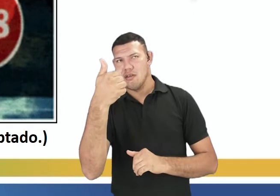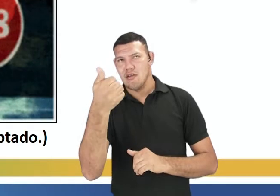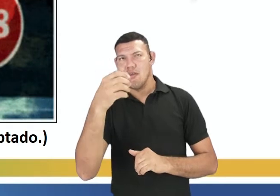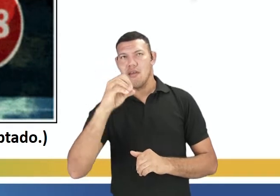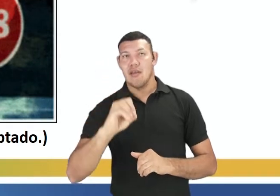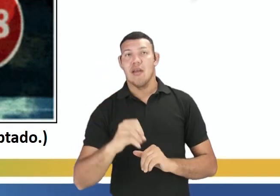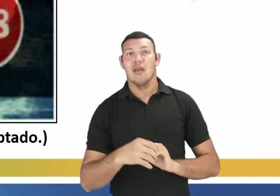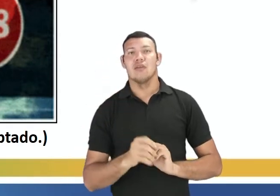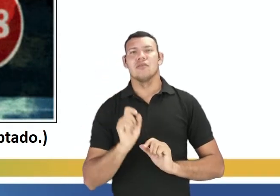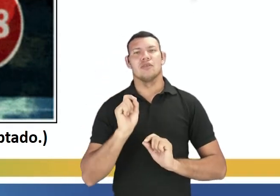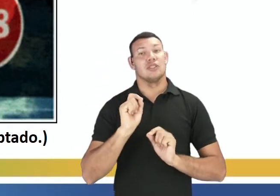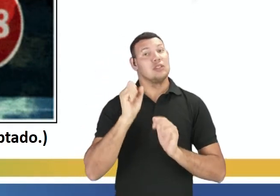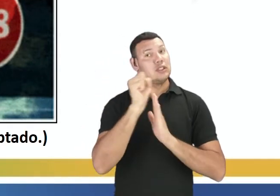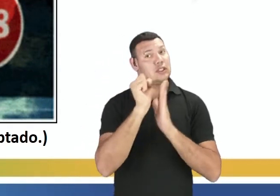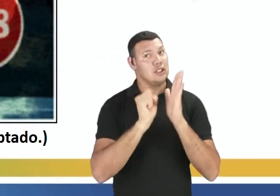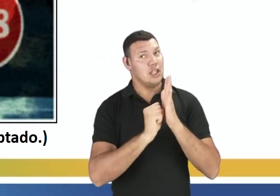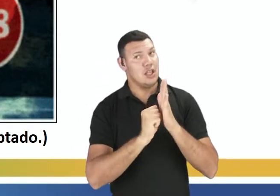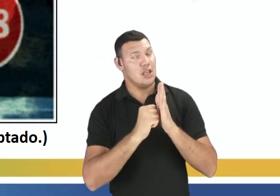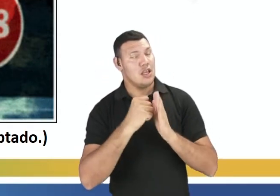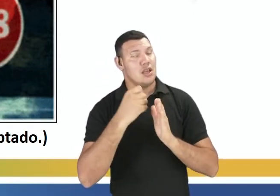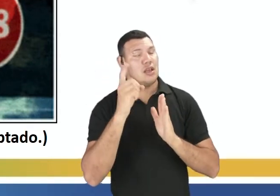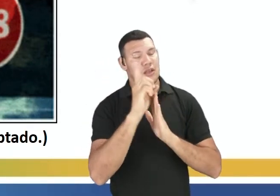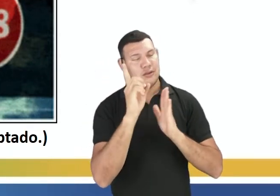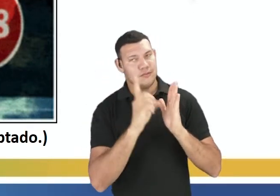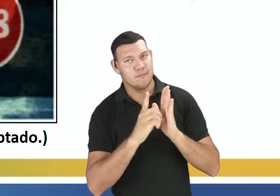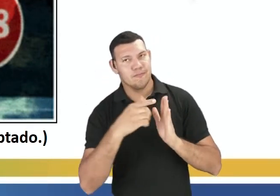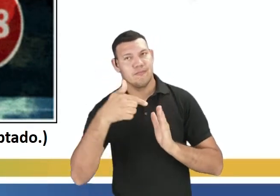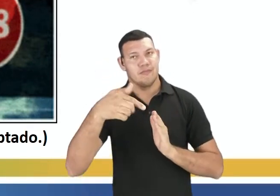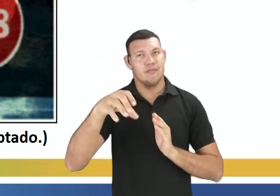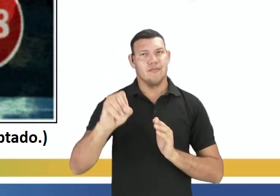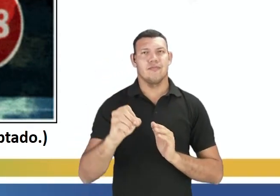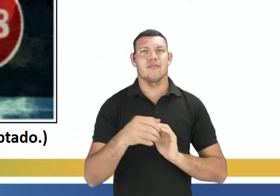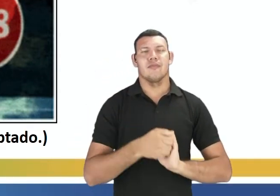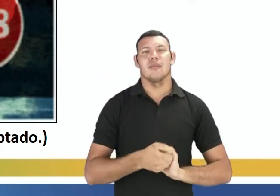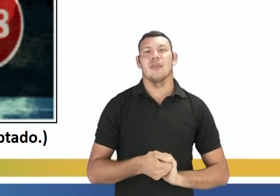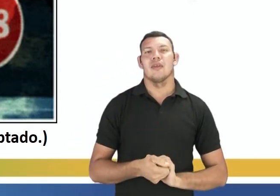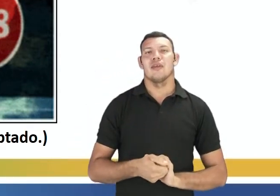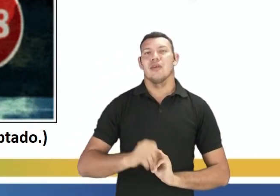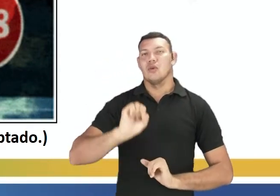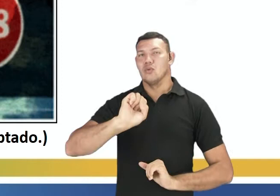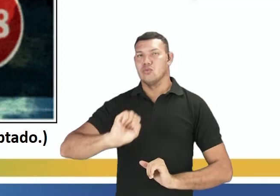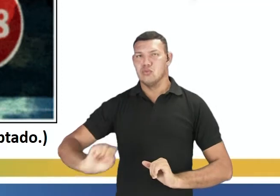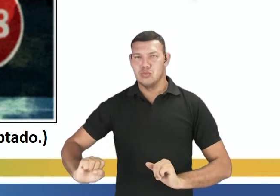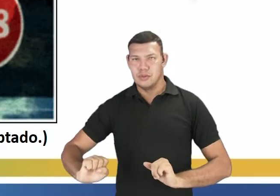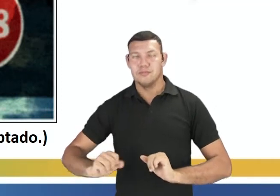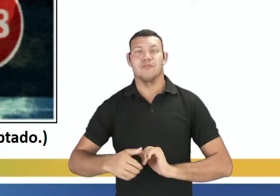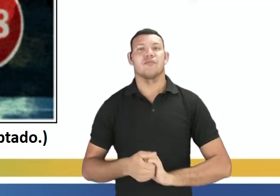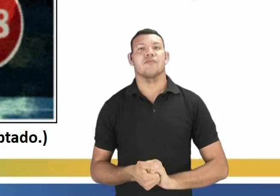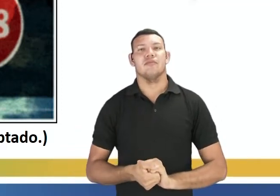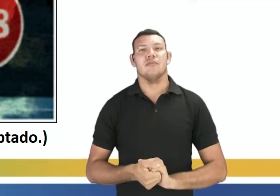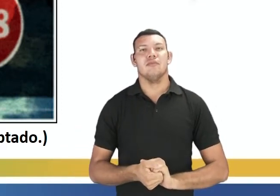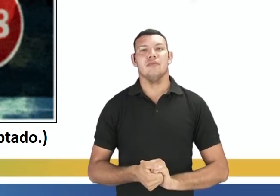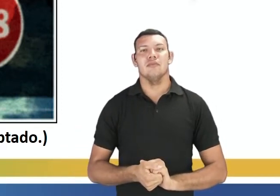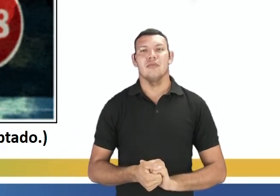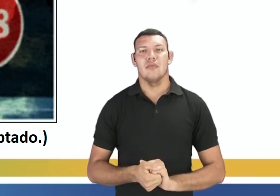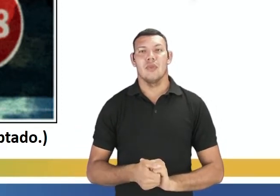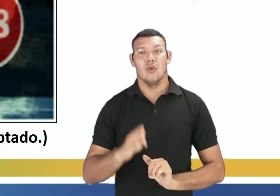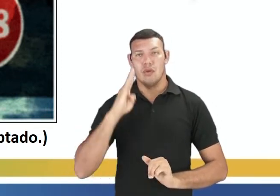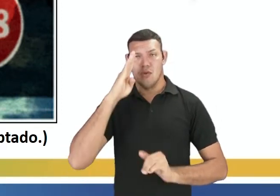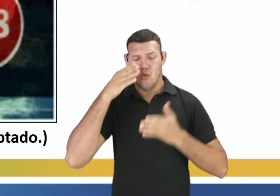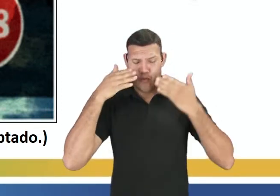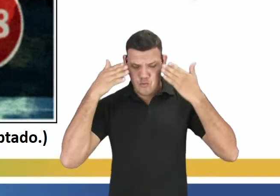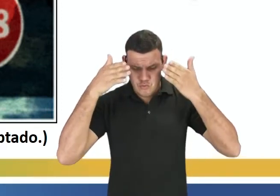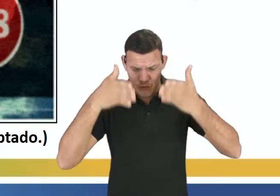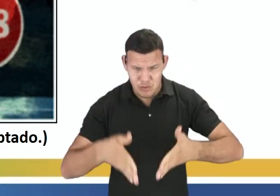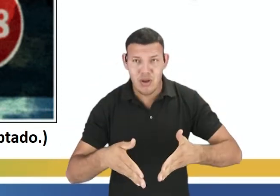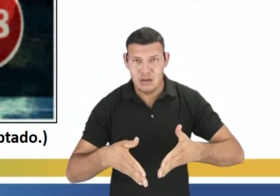4, isso estou falando na década de 70. Já na região sudeste, né, onde está o centro aí onde está o principal foco das